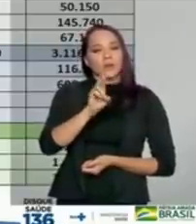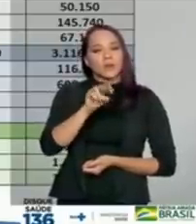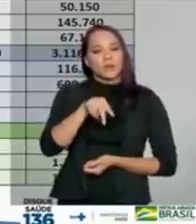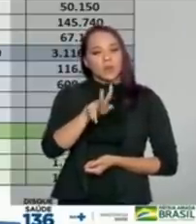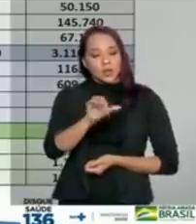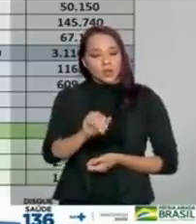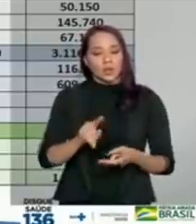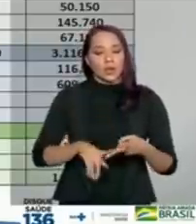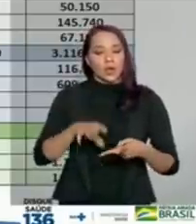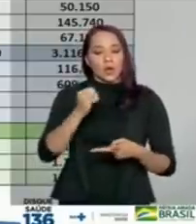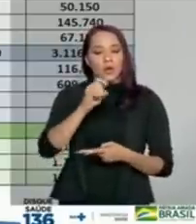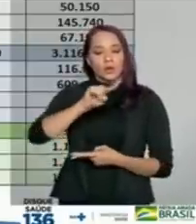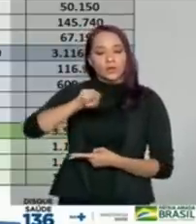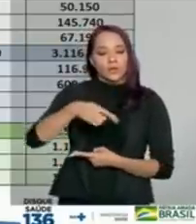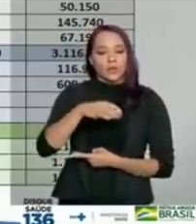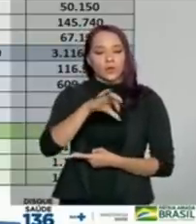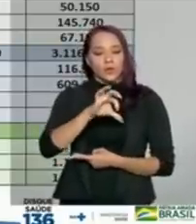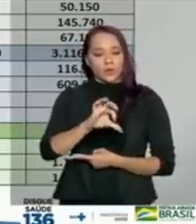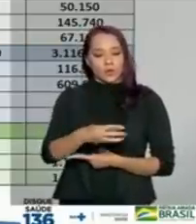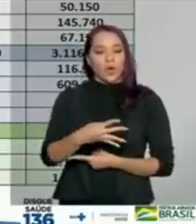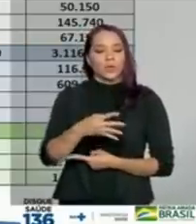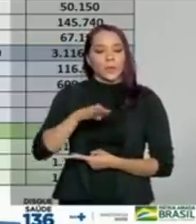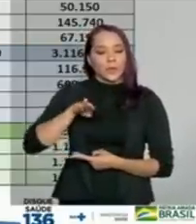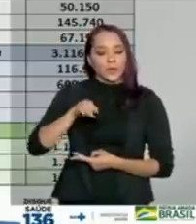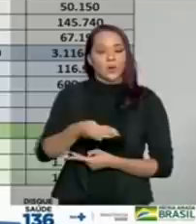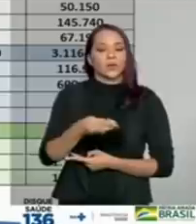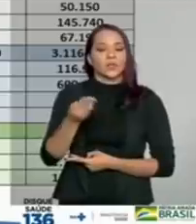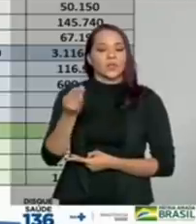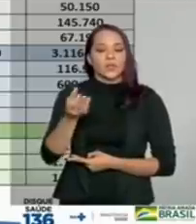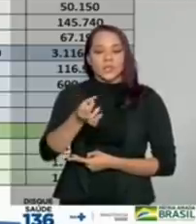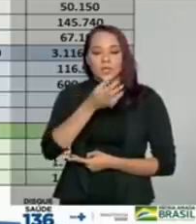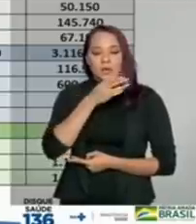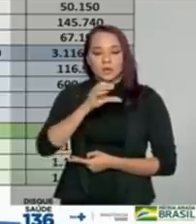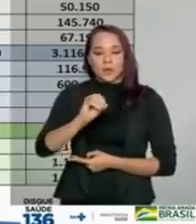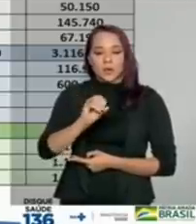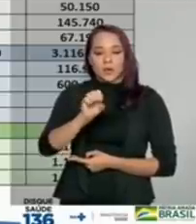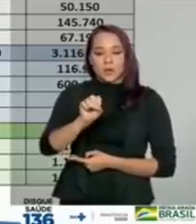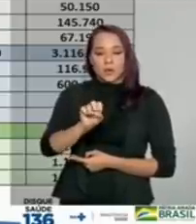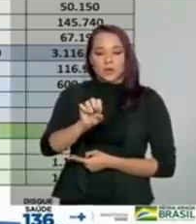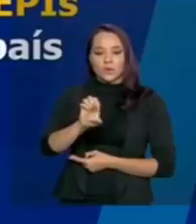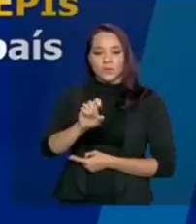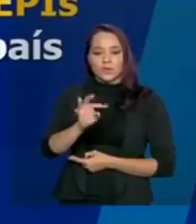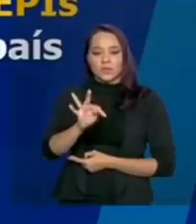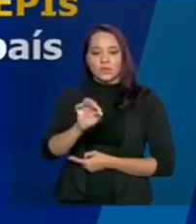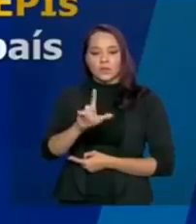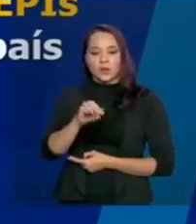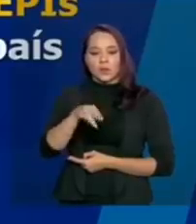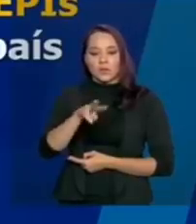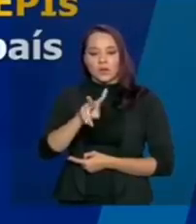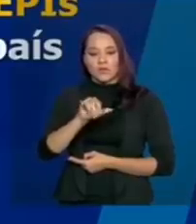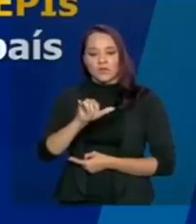milhões de cápsulas de oseltamivir distribuídos. Pode ir?